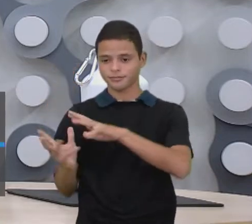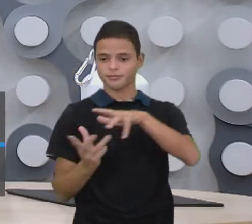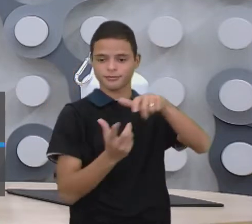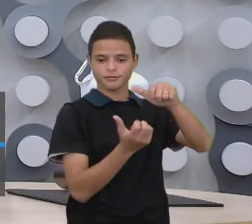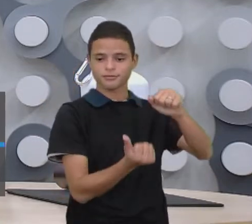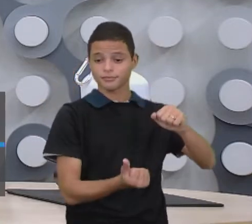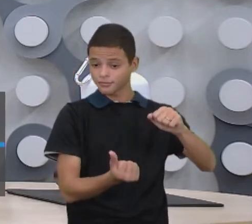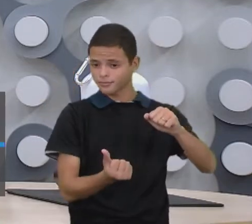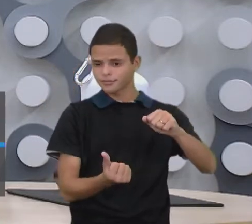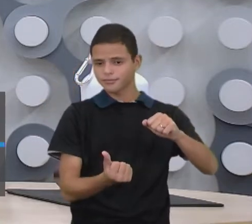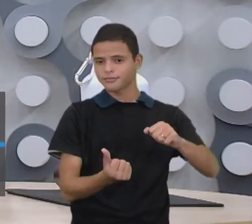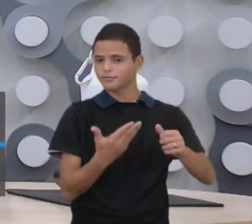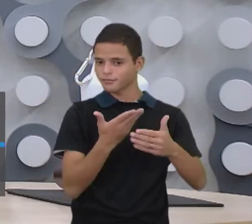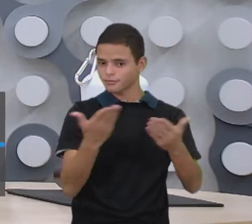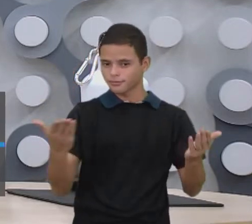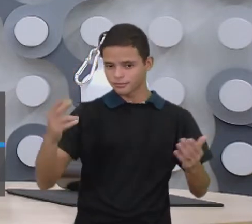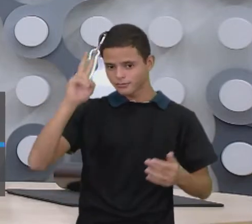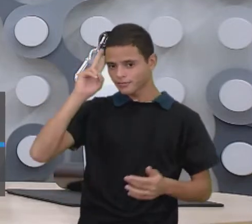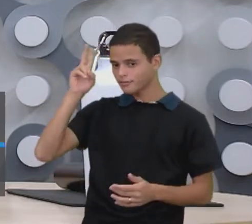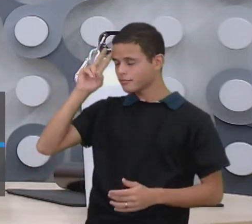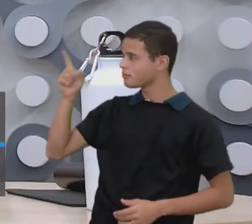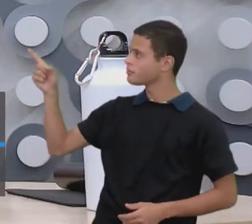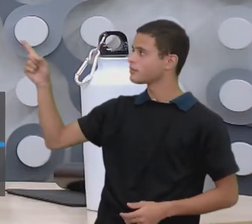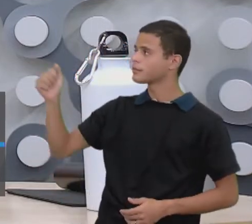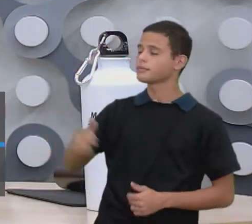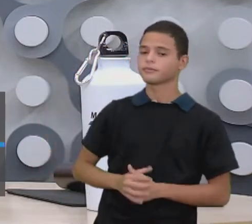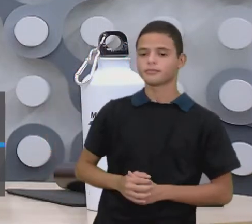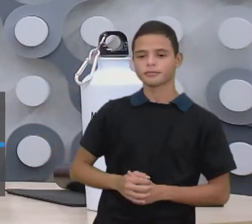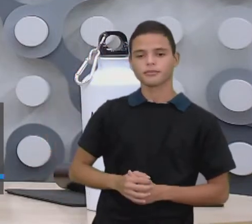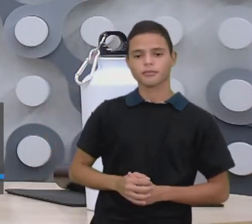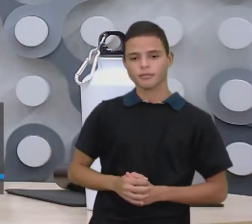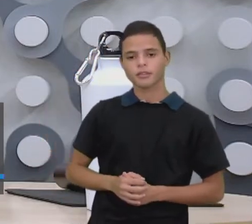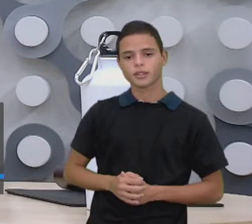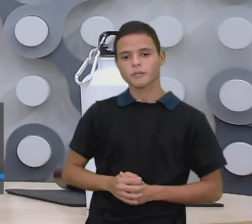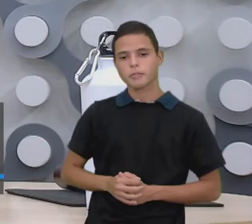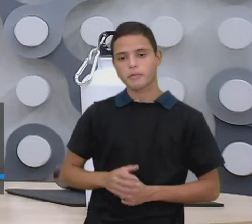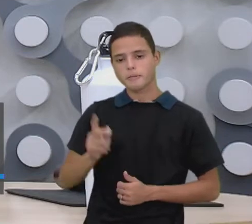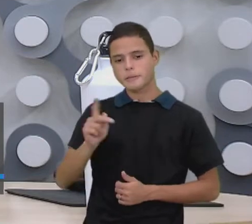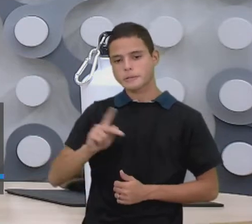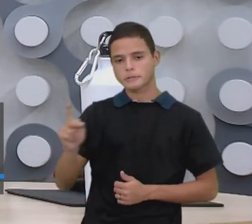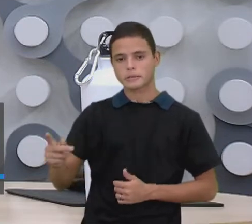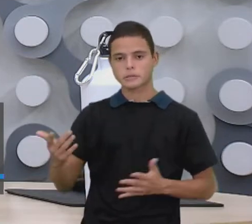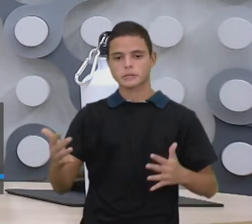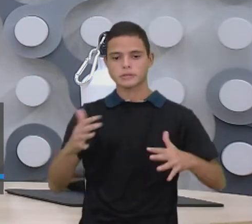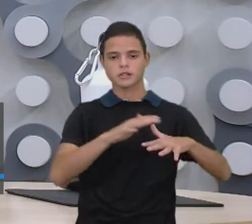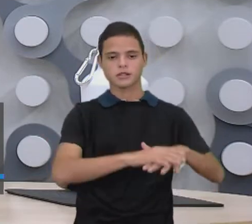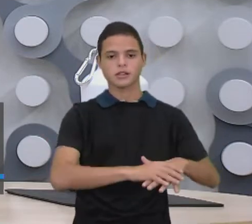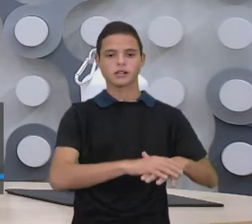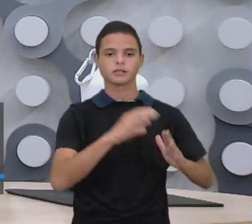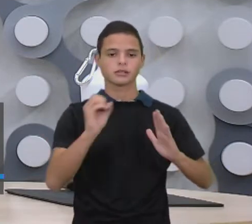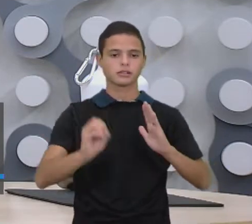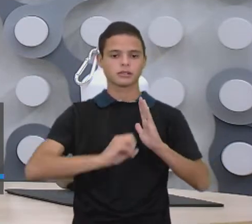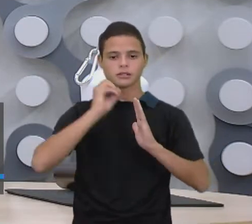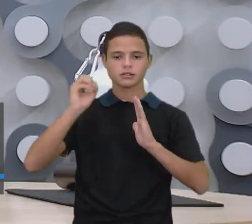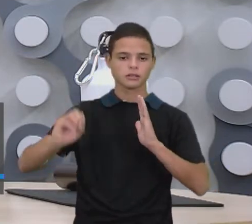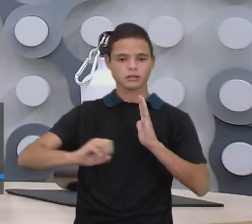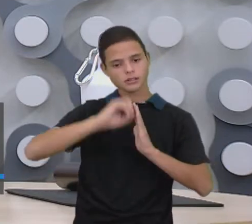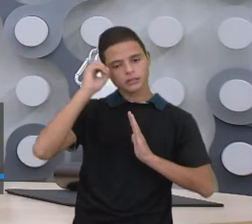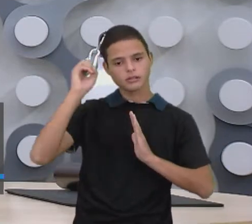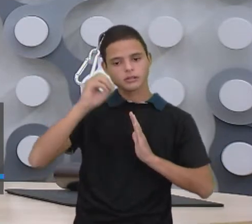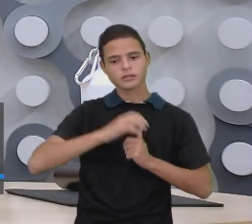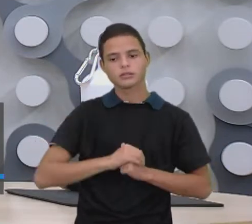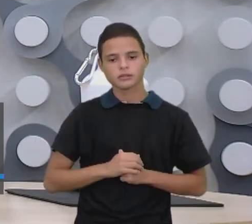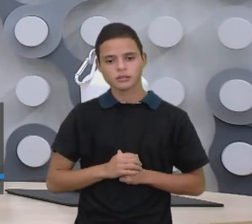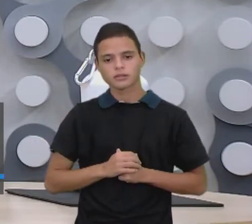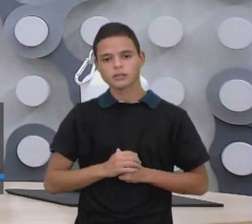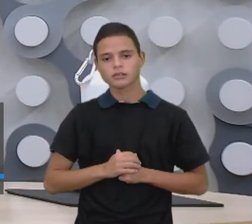E para quem não se lembra de mim, eu sou um professor aqui de matemática do Centro de Mídias, tá? Eu